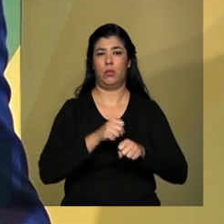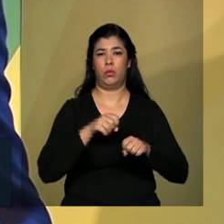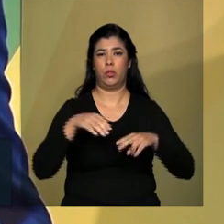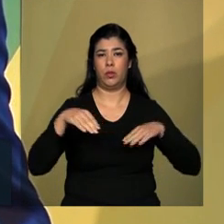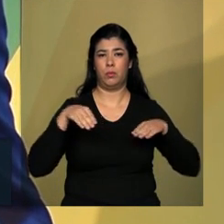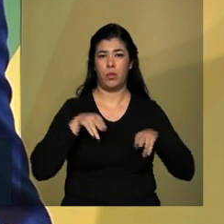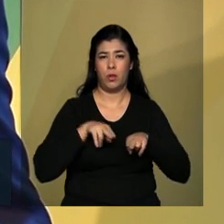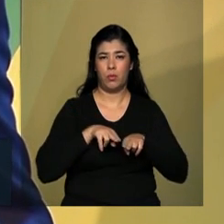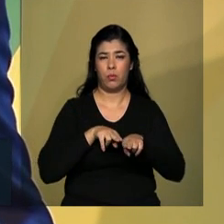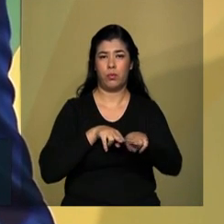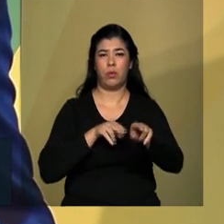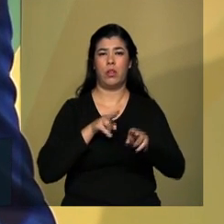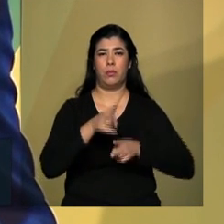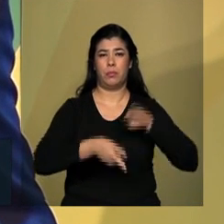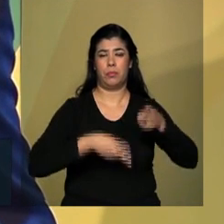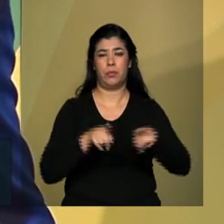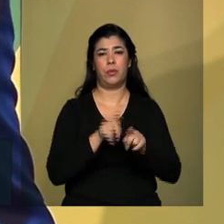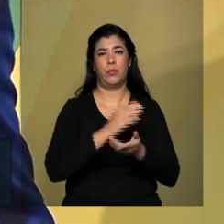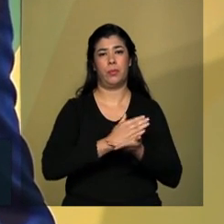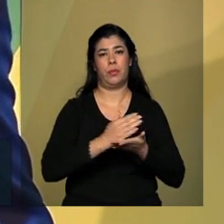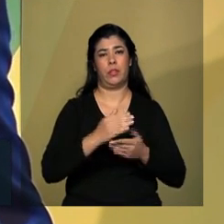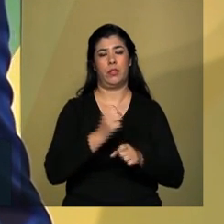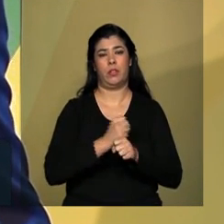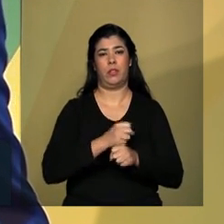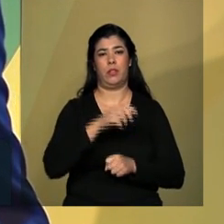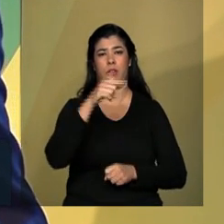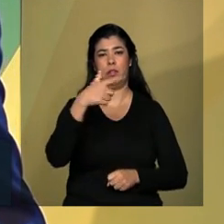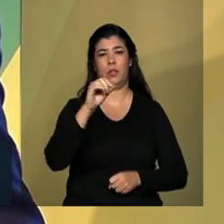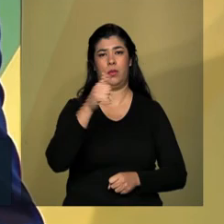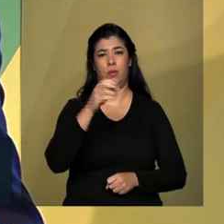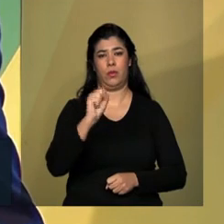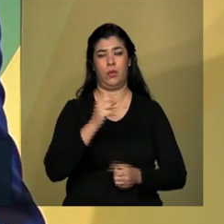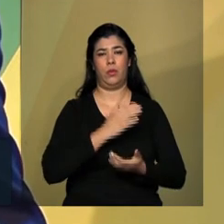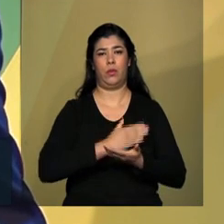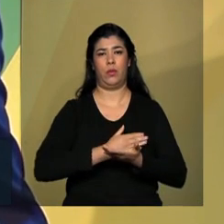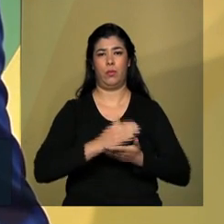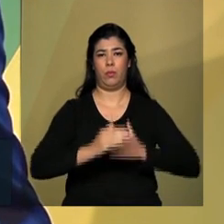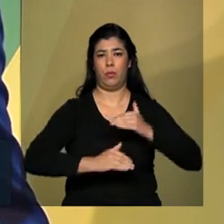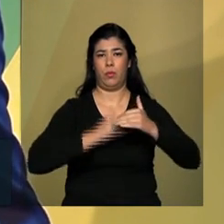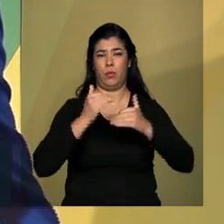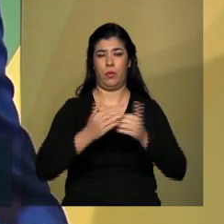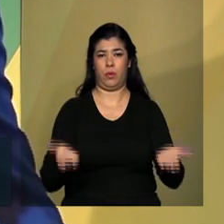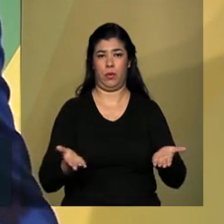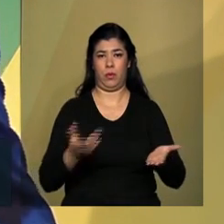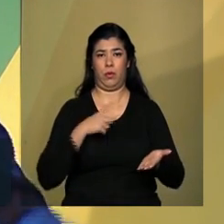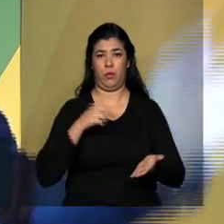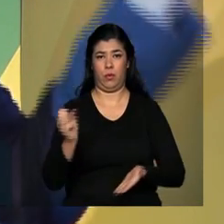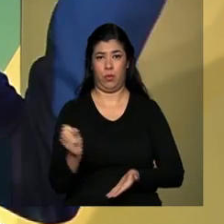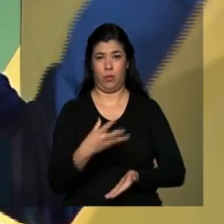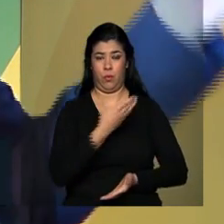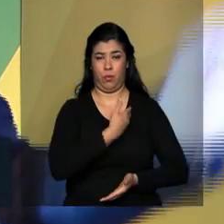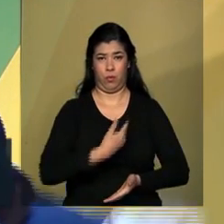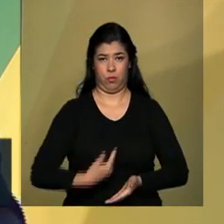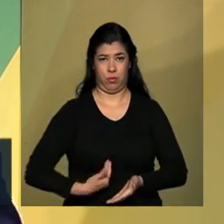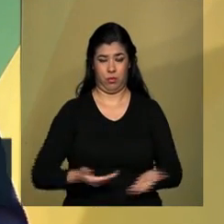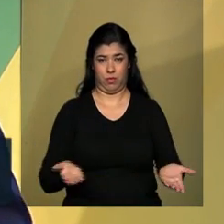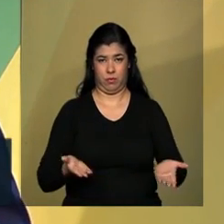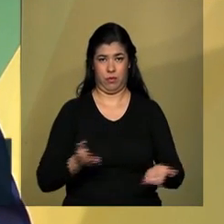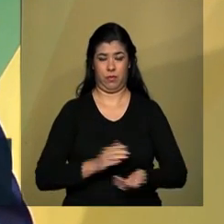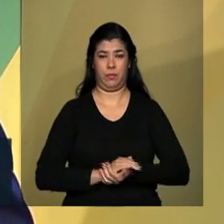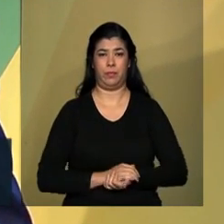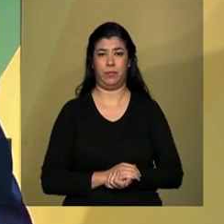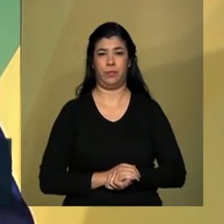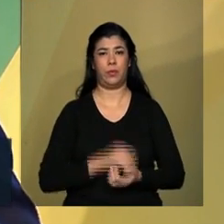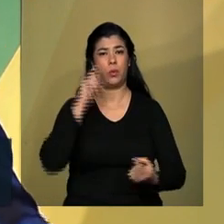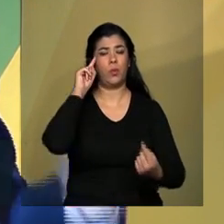de 2018, mas iniciaremos todos esses projetos durante este mandato, nosso governo.